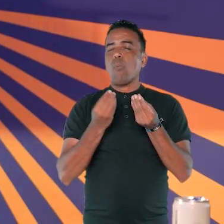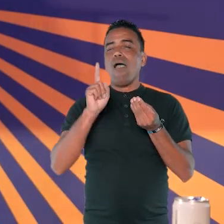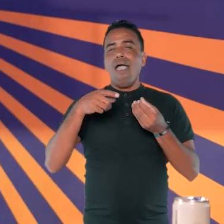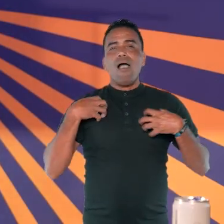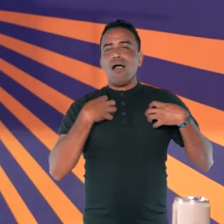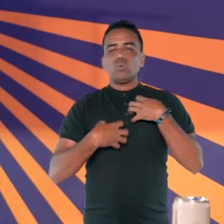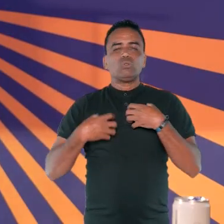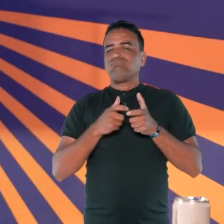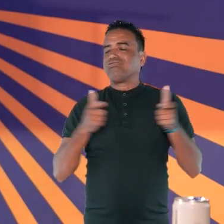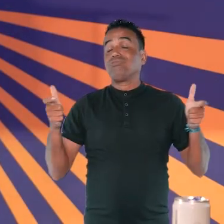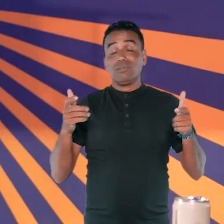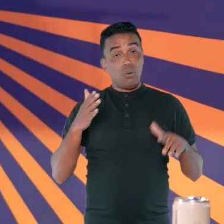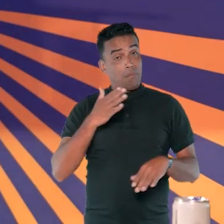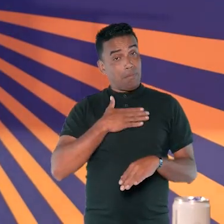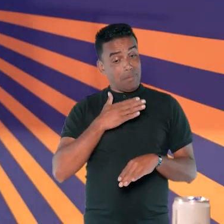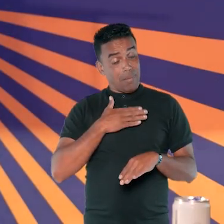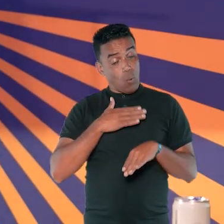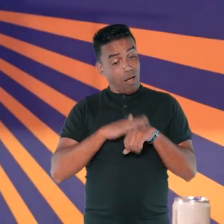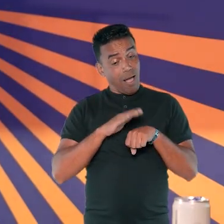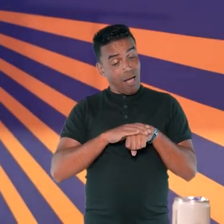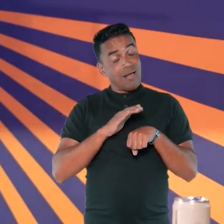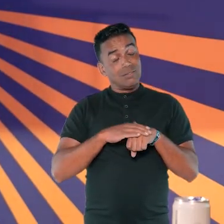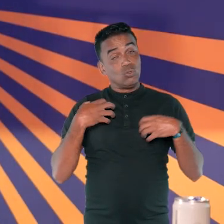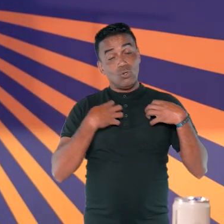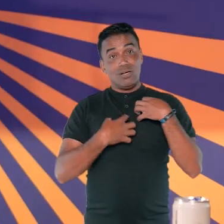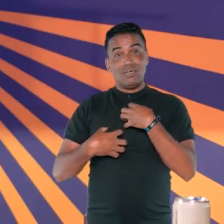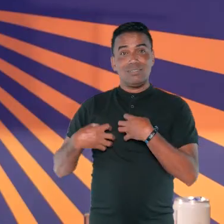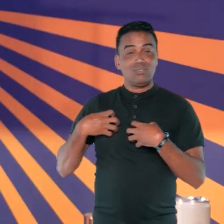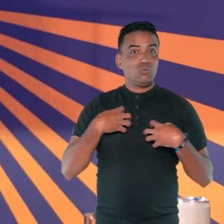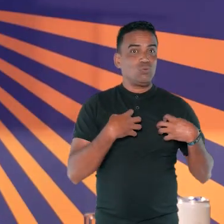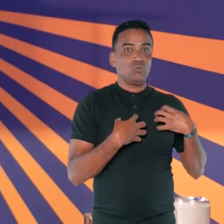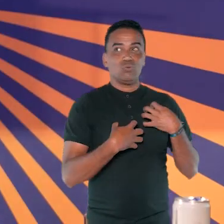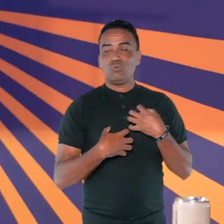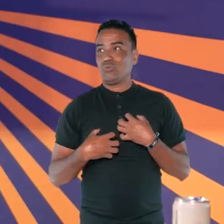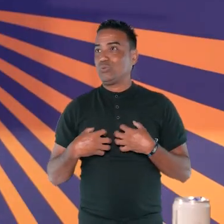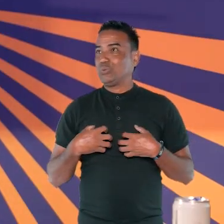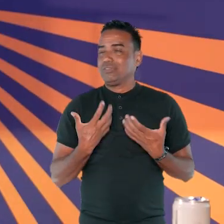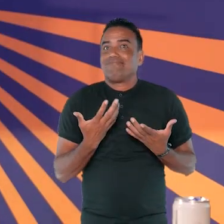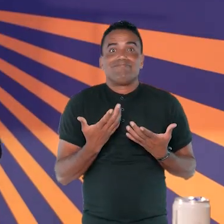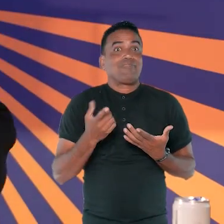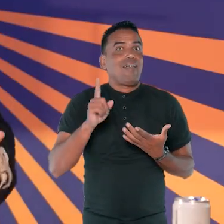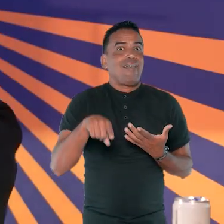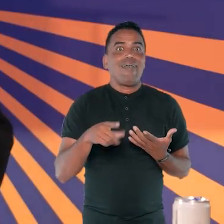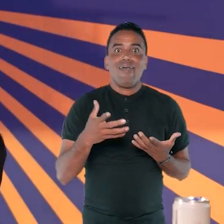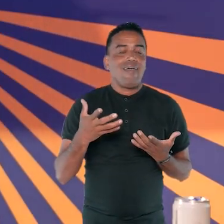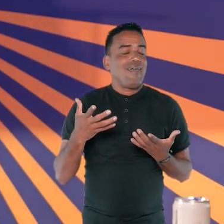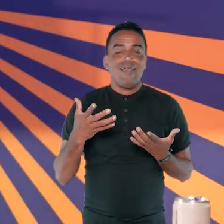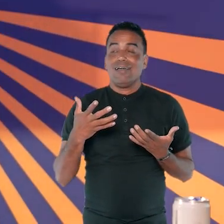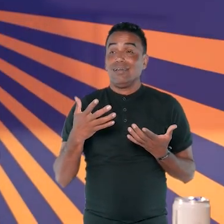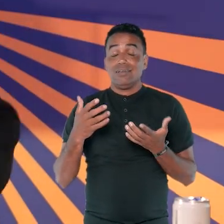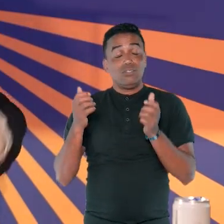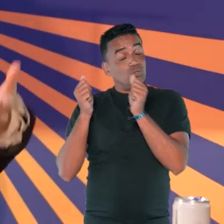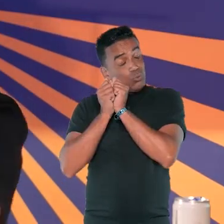falar de angústia, no meu caso, neste momento que eu estou vivendo, os senhores podem imaginar que a angústia dorme comigo